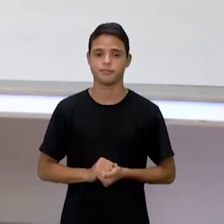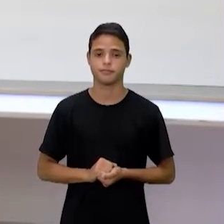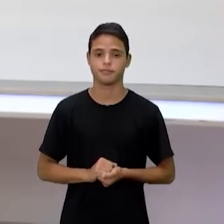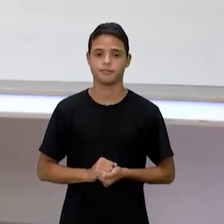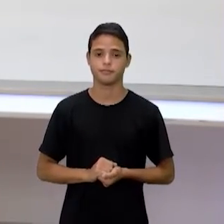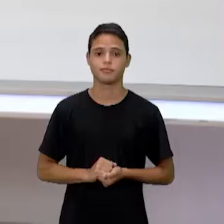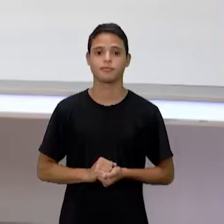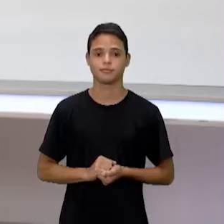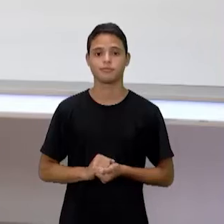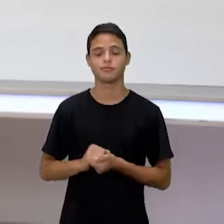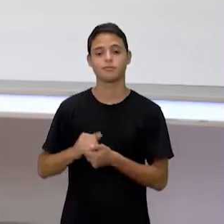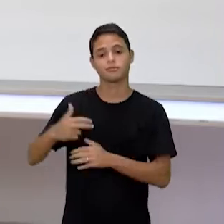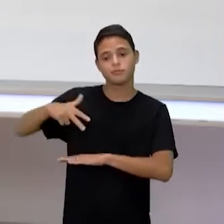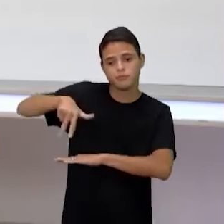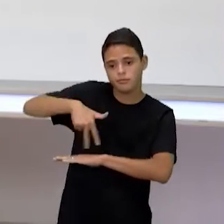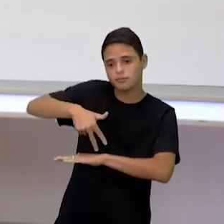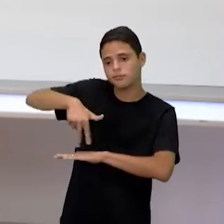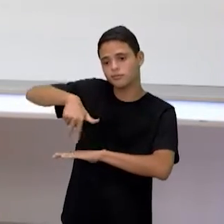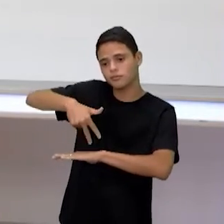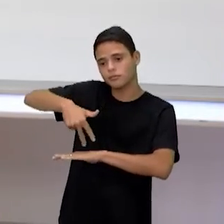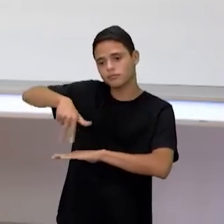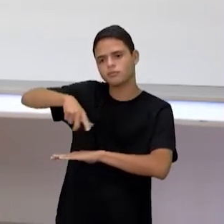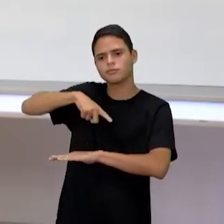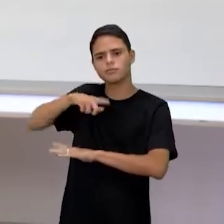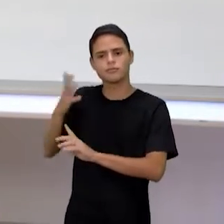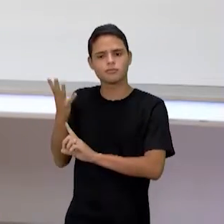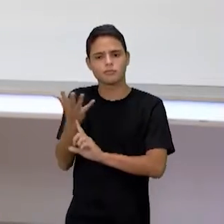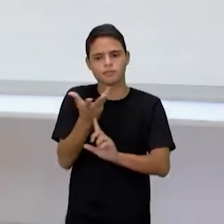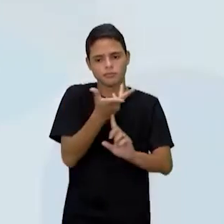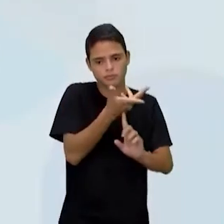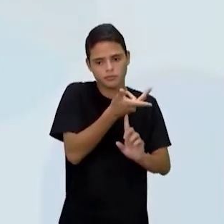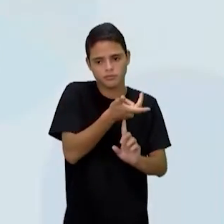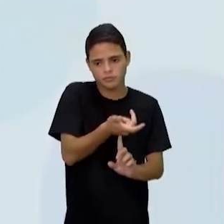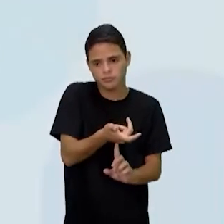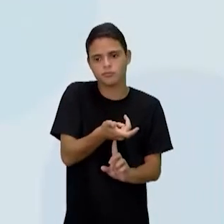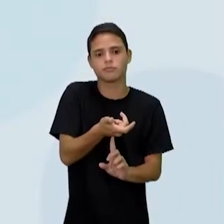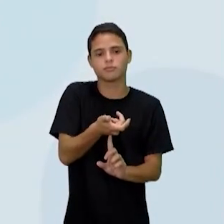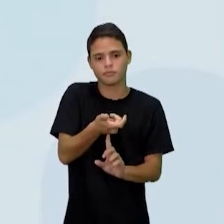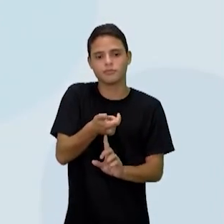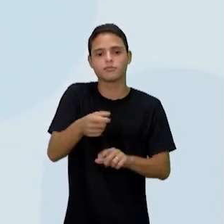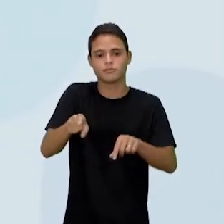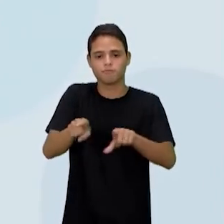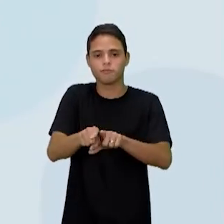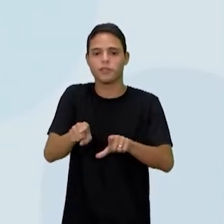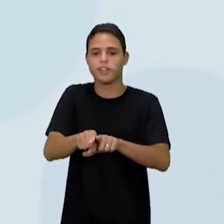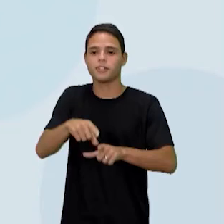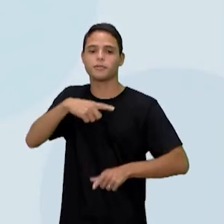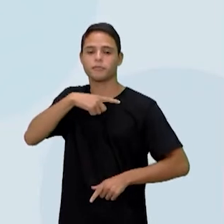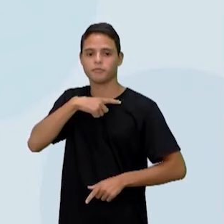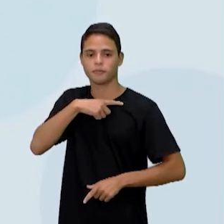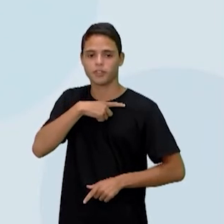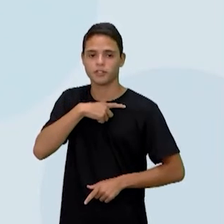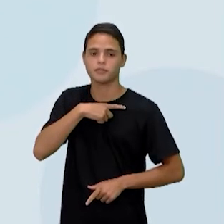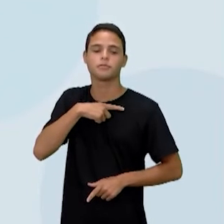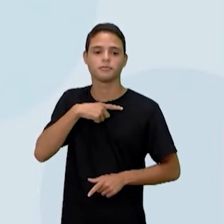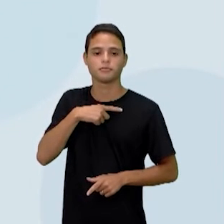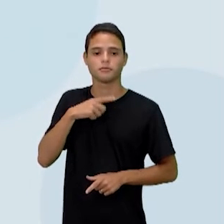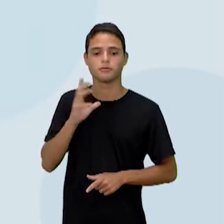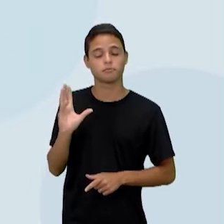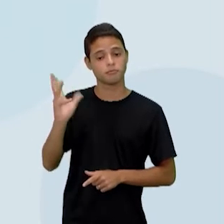né, na dança nós também temos intervenções artísticas. E como é que elas acontecem? Geralmente, quando a